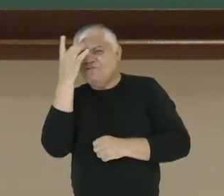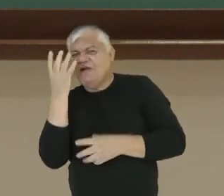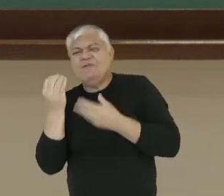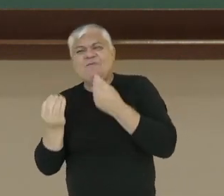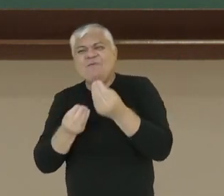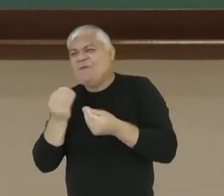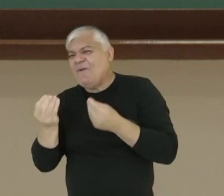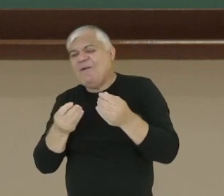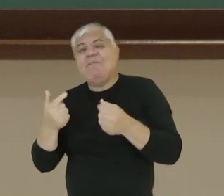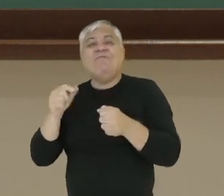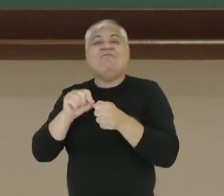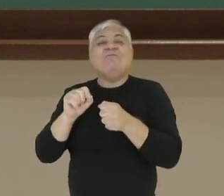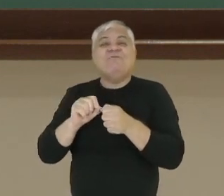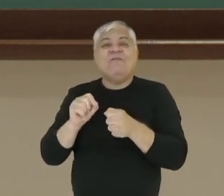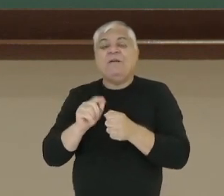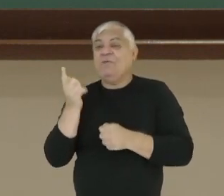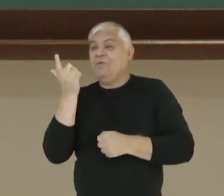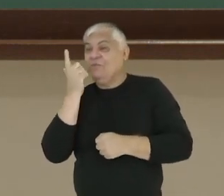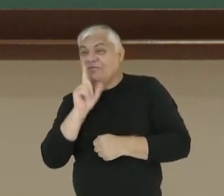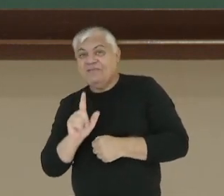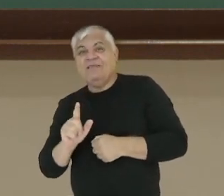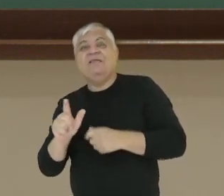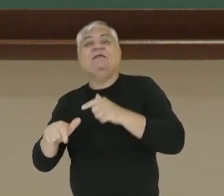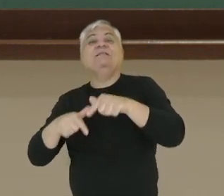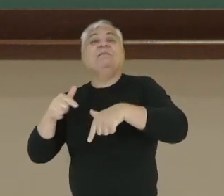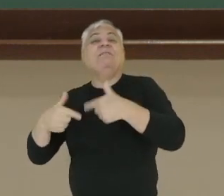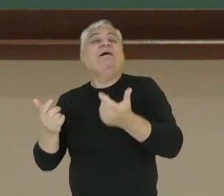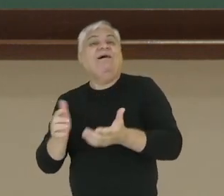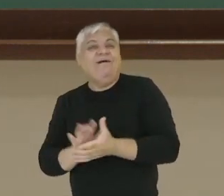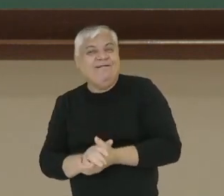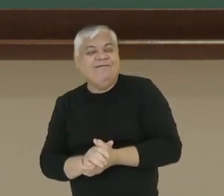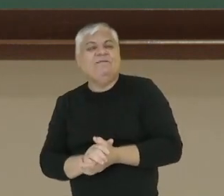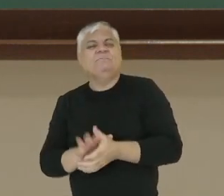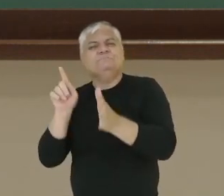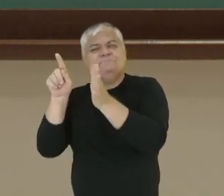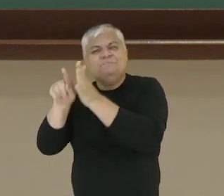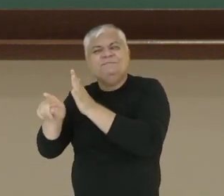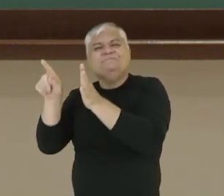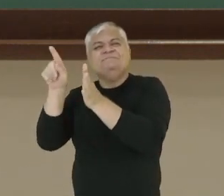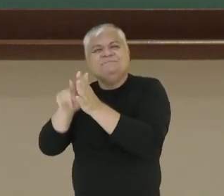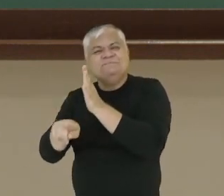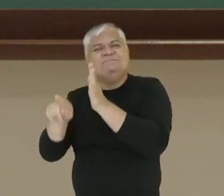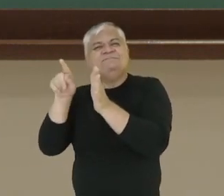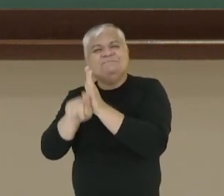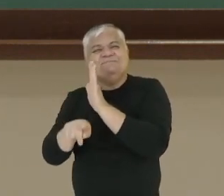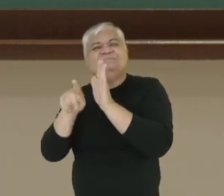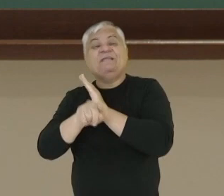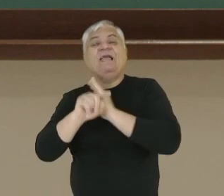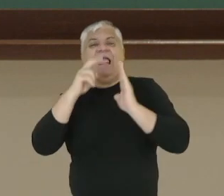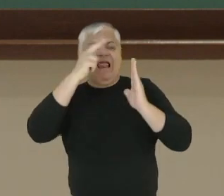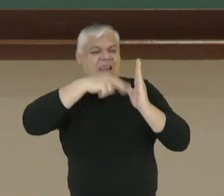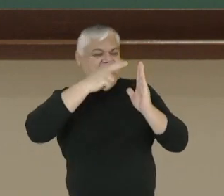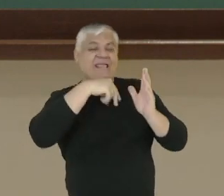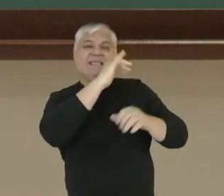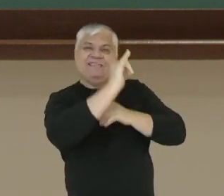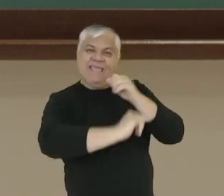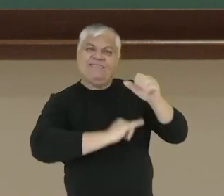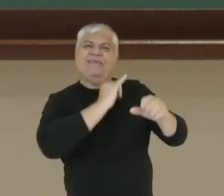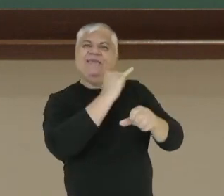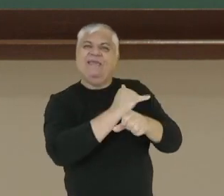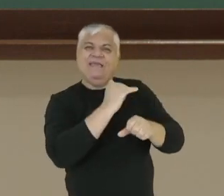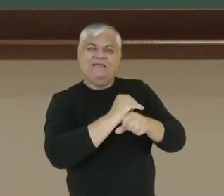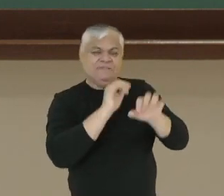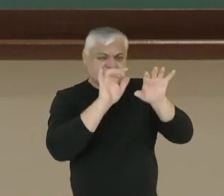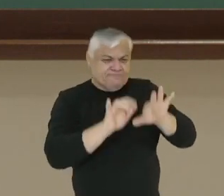tem que fazer para exercer essa profissão. Pergunte, pesquise até mesmo na internet,